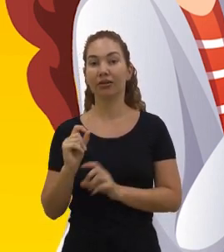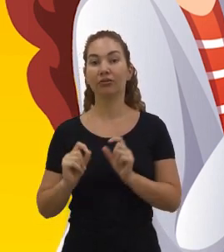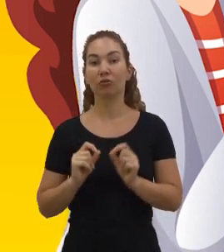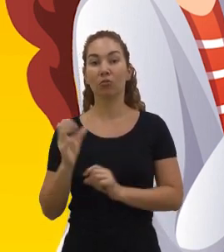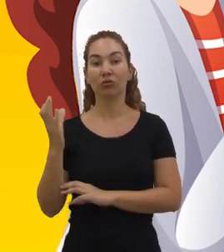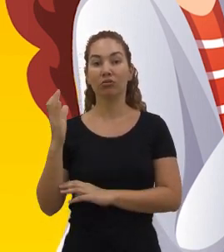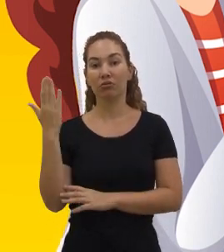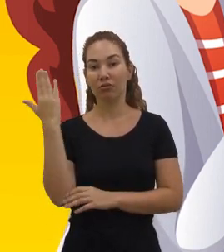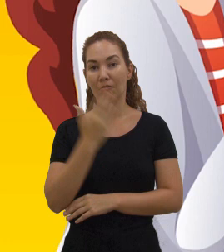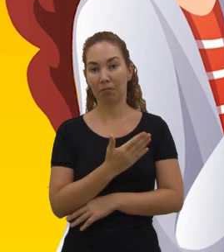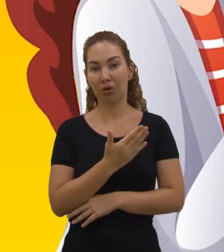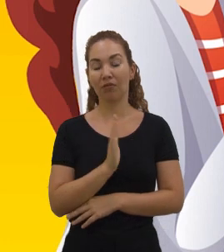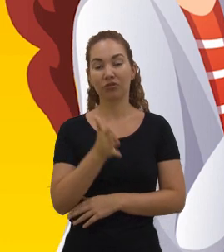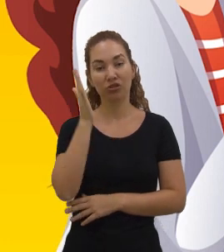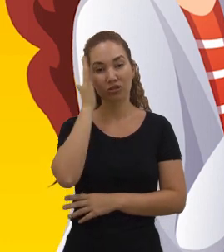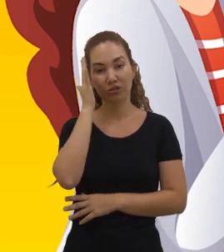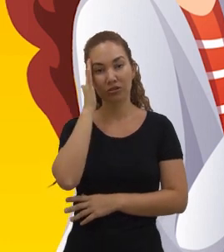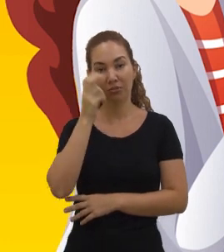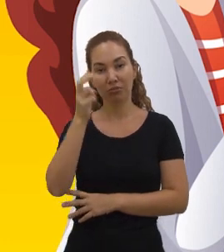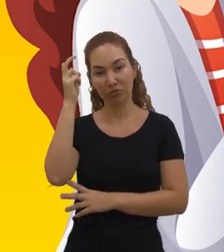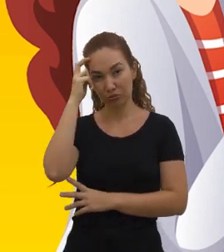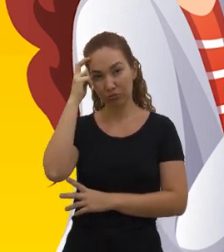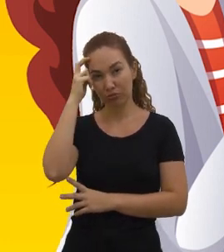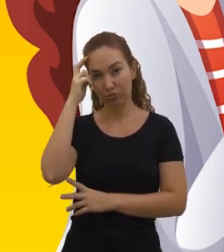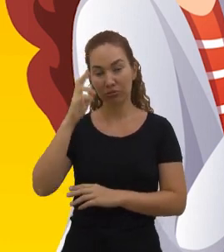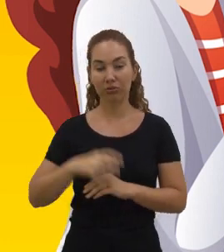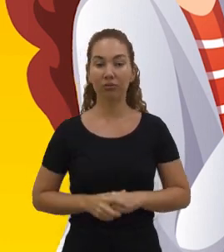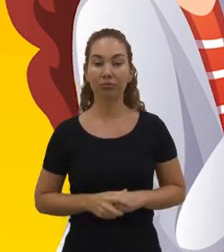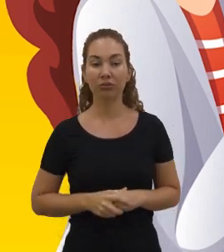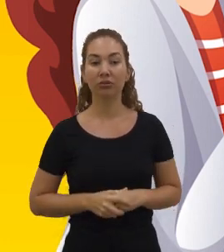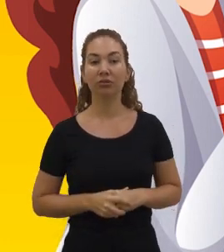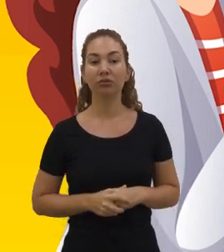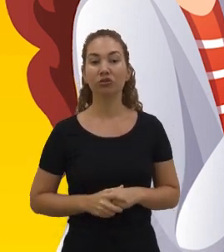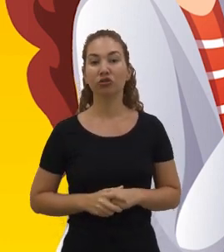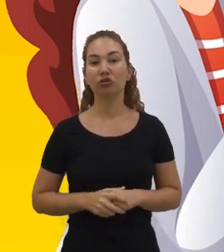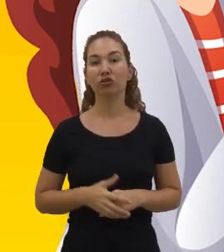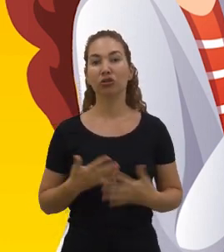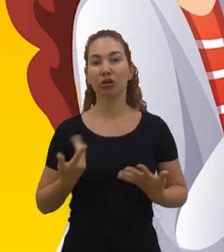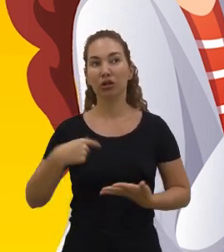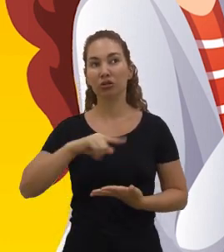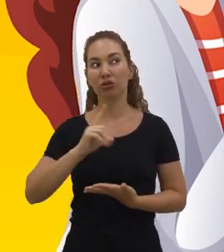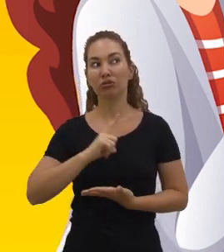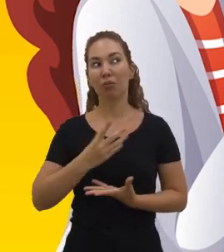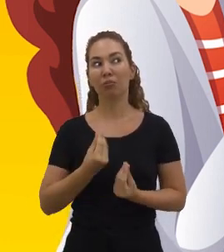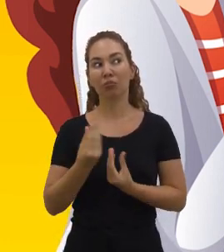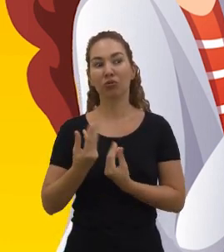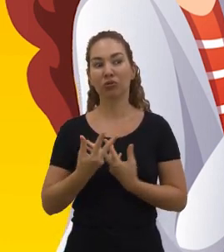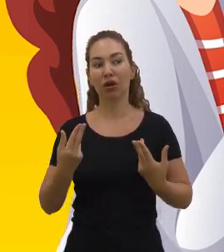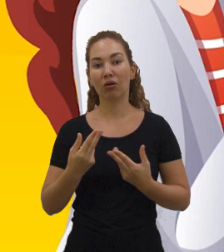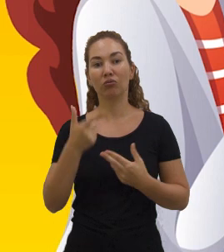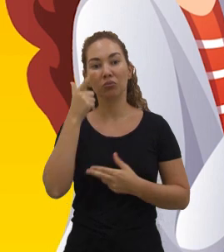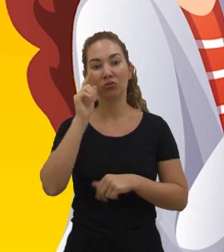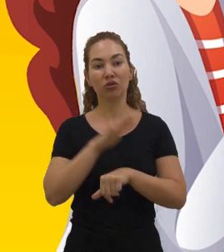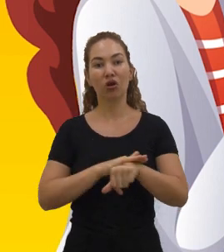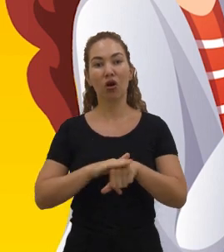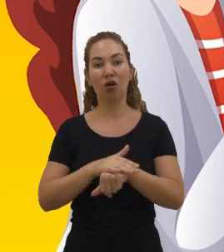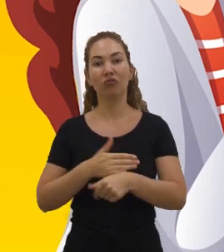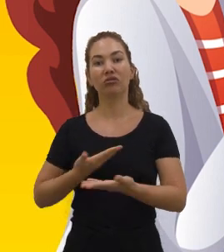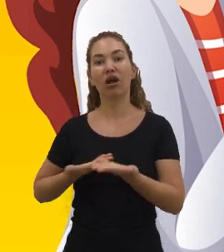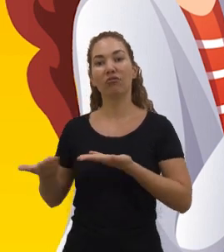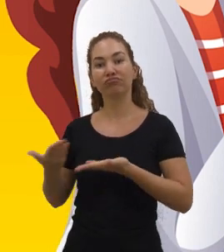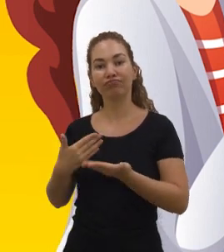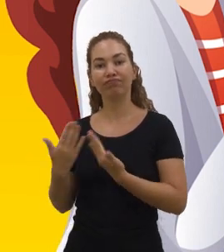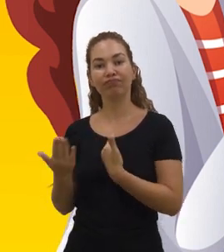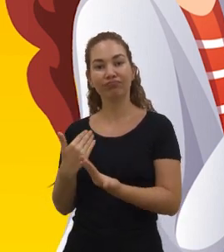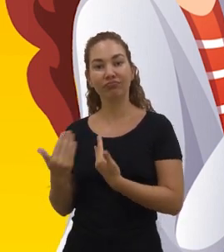ciência comprova o que a gente já sabe culturalmente, parece assim, a gente tem mais substrato ainda para conseguir conversar sobre isso, debater e